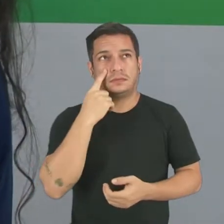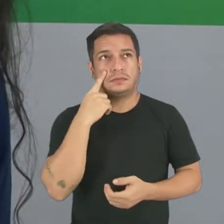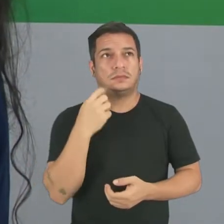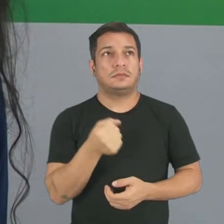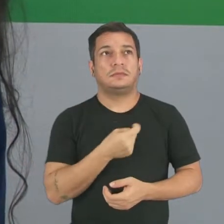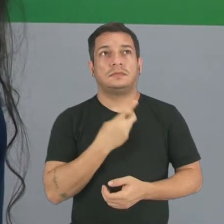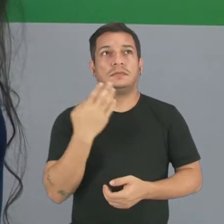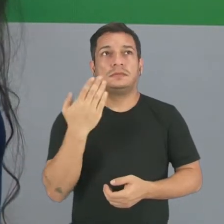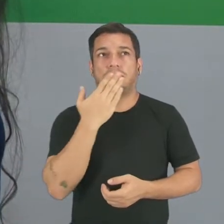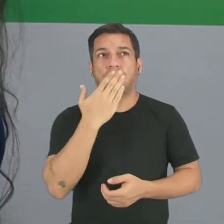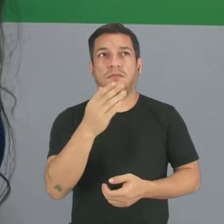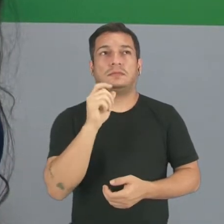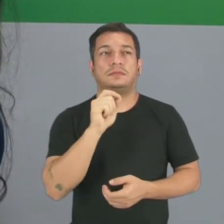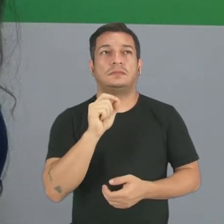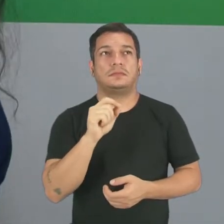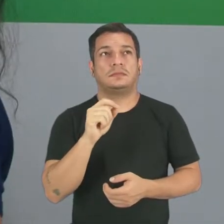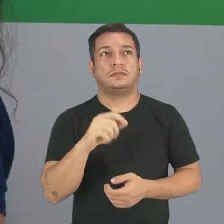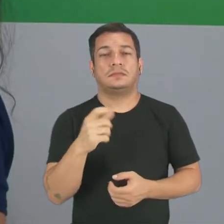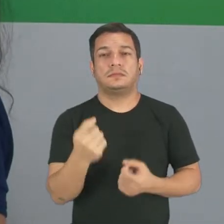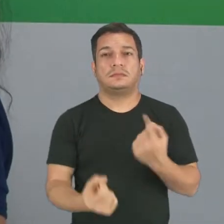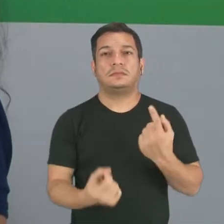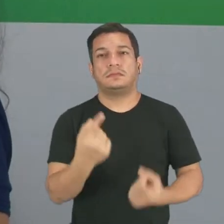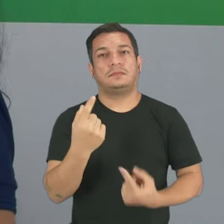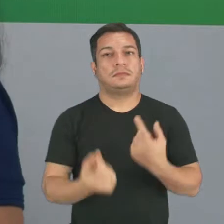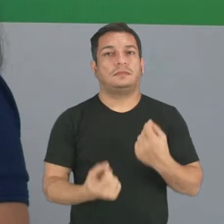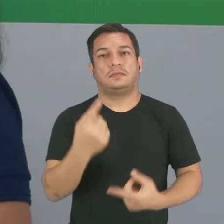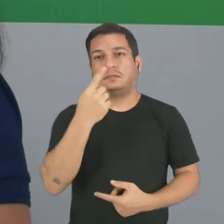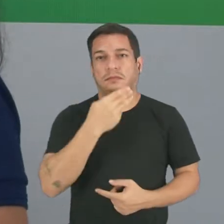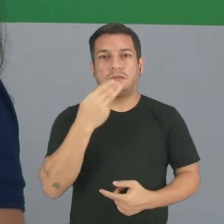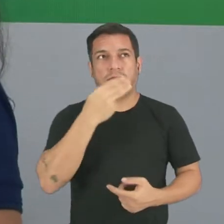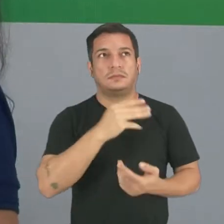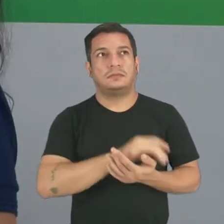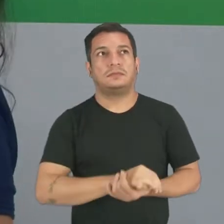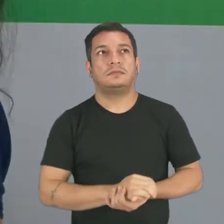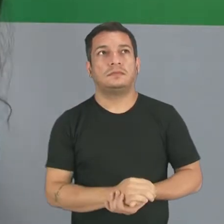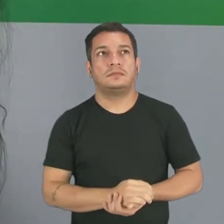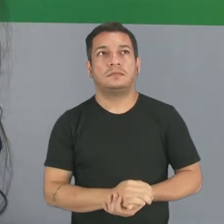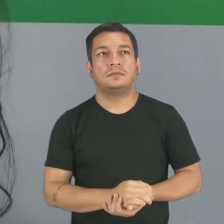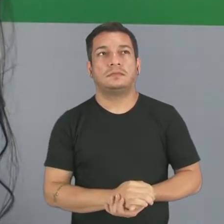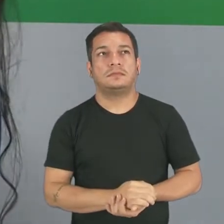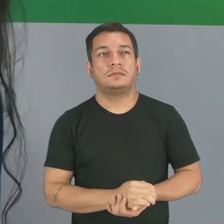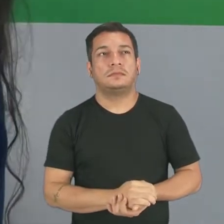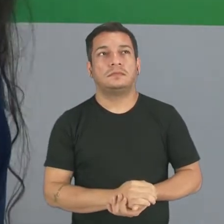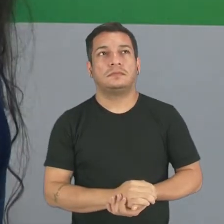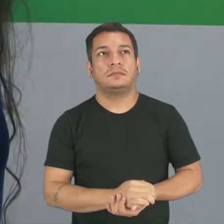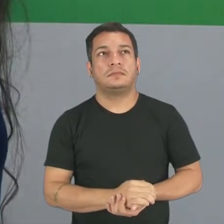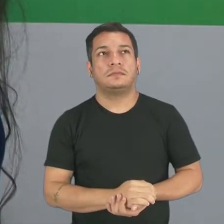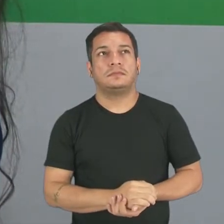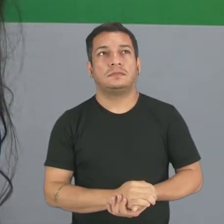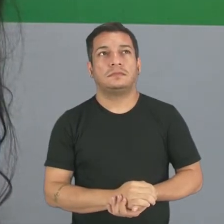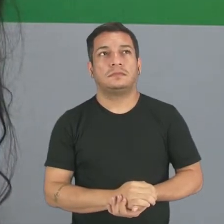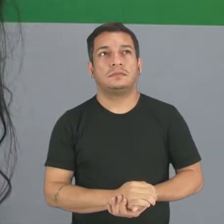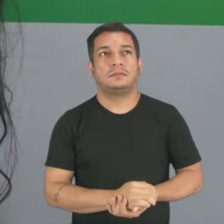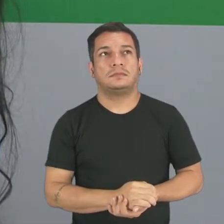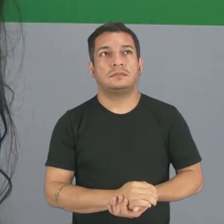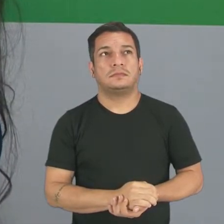quantos preferiram a pipoca doce. Vamos começar de baixo para cima. Vamos lá.